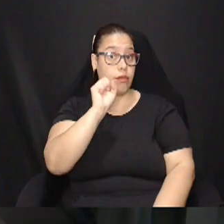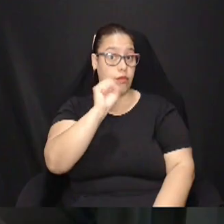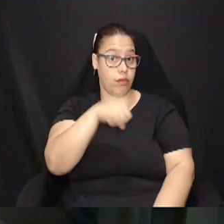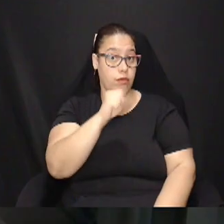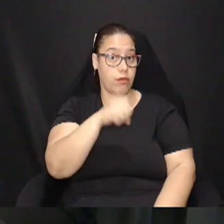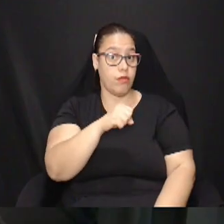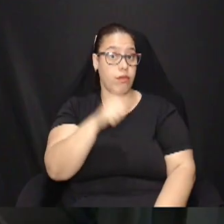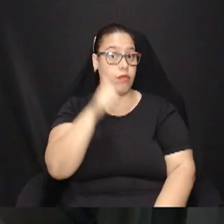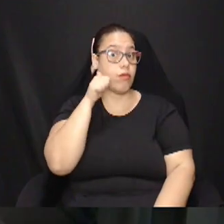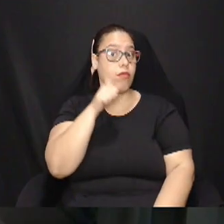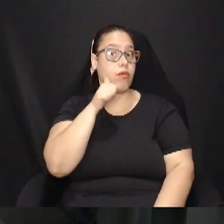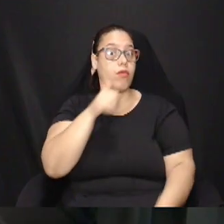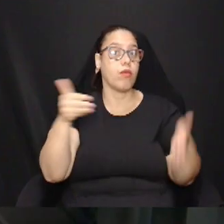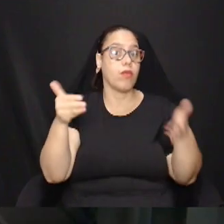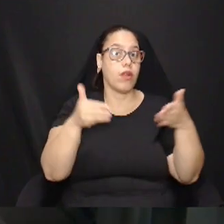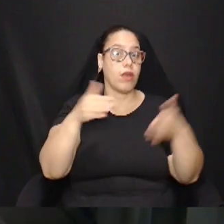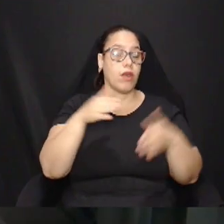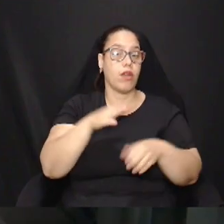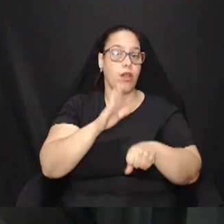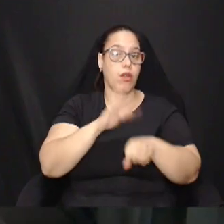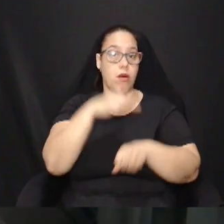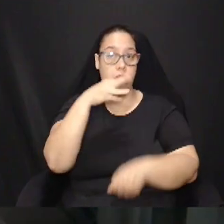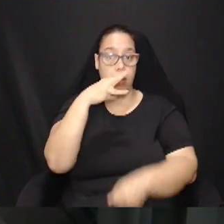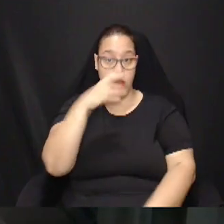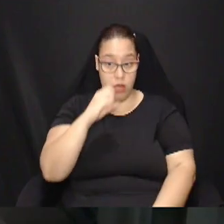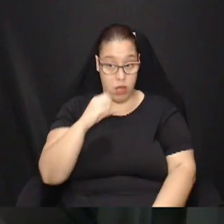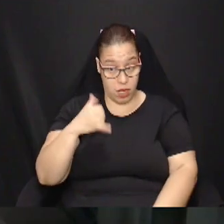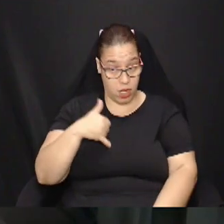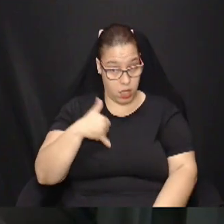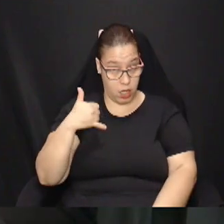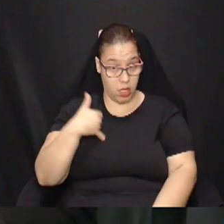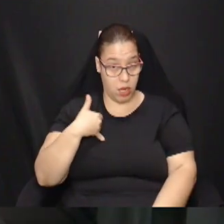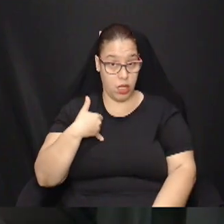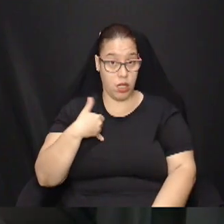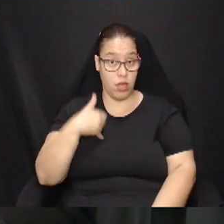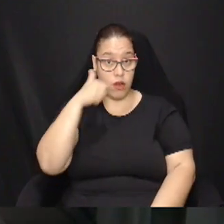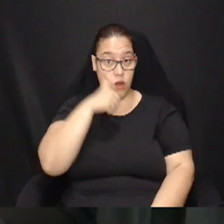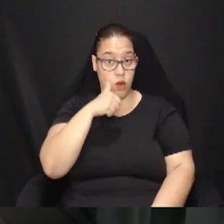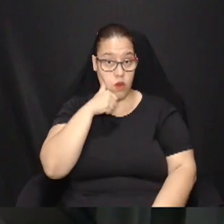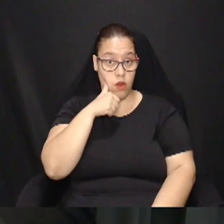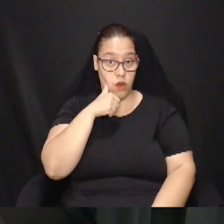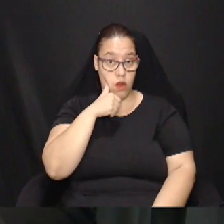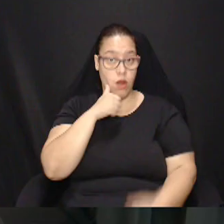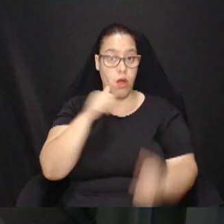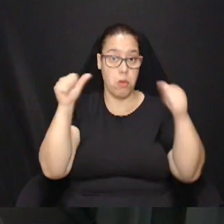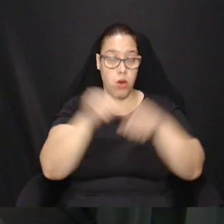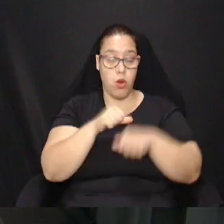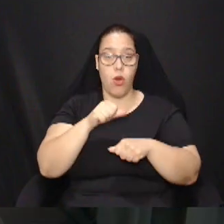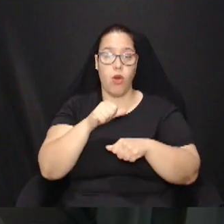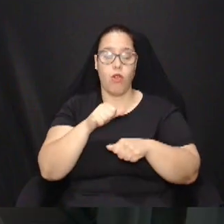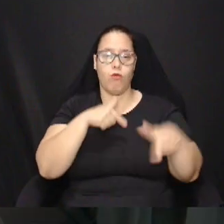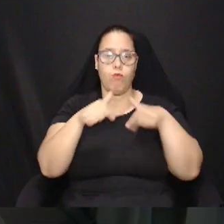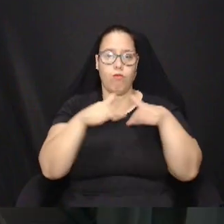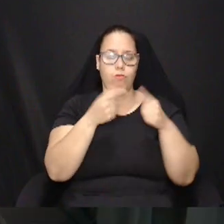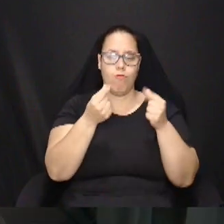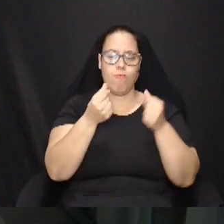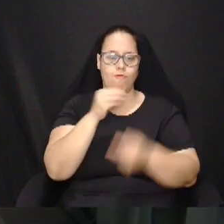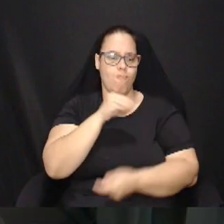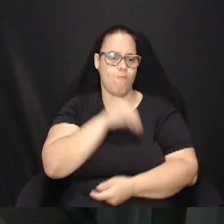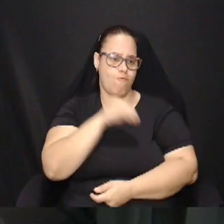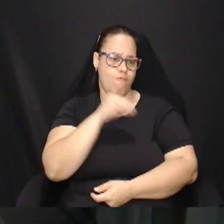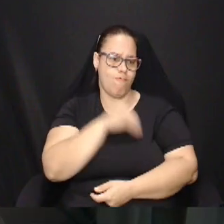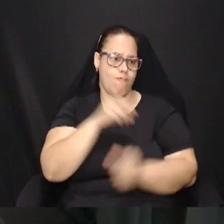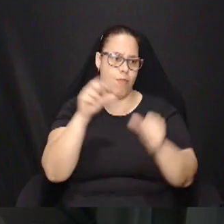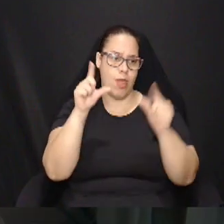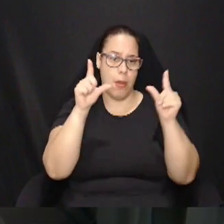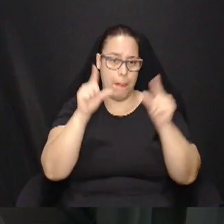agora já têm mais de 30 anos. Bom, essas mulheres têm pior trabalho, ganan menos, tuvieron menor